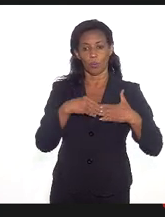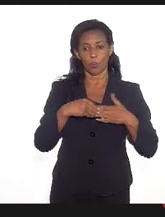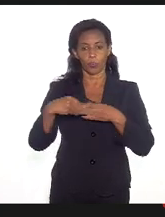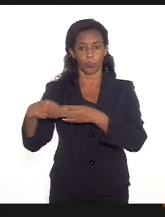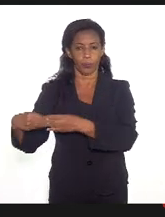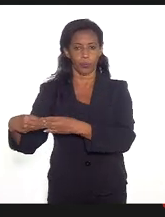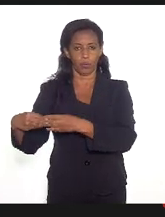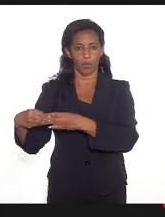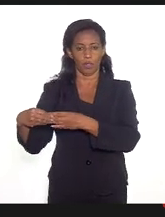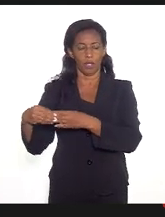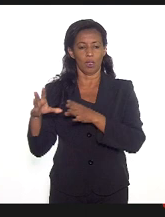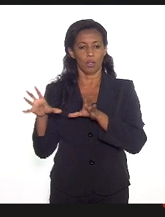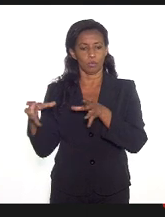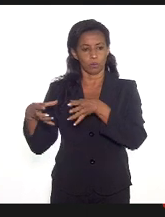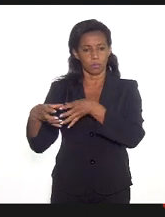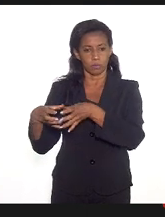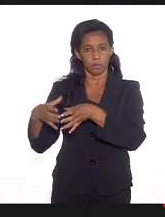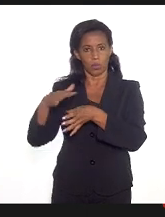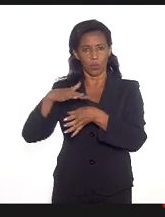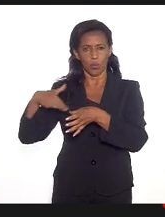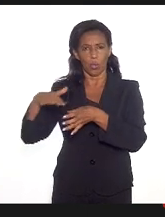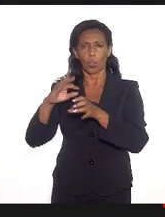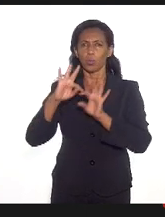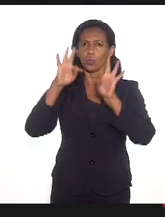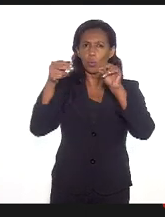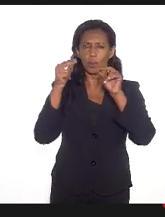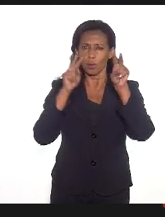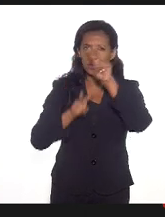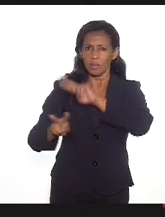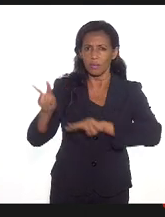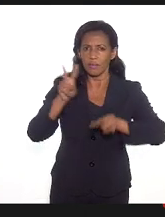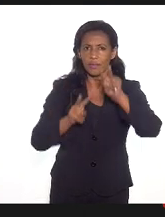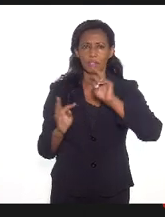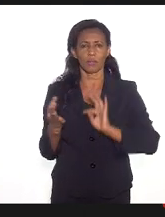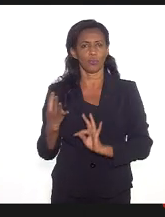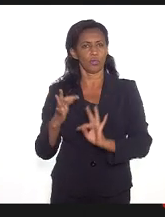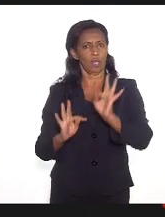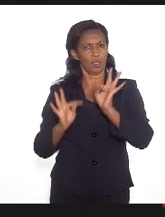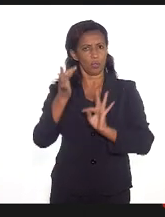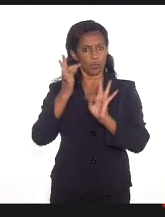no ambiente da CIRM. Toda a nossa visão de tecnologia,